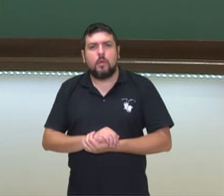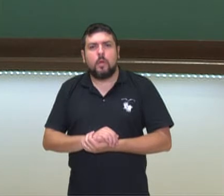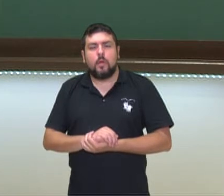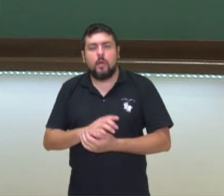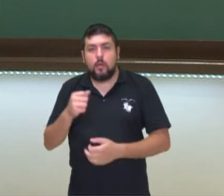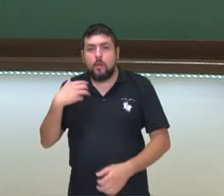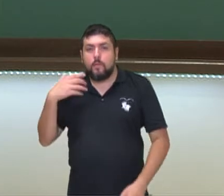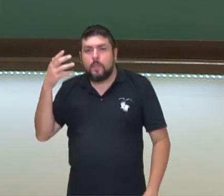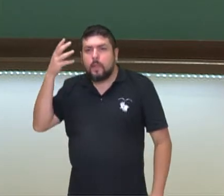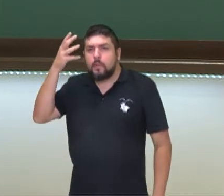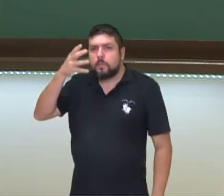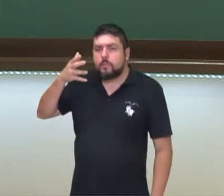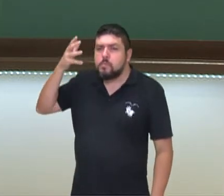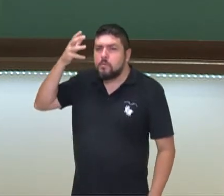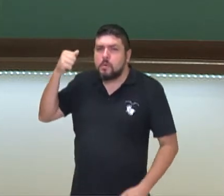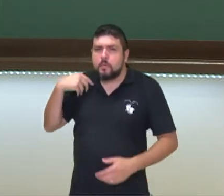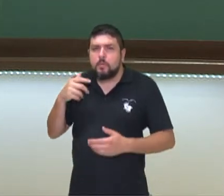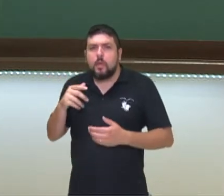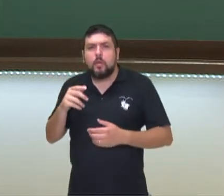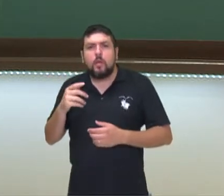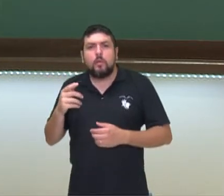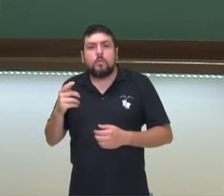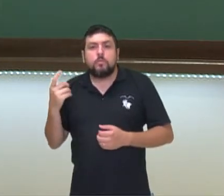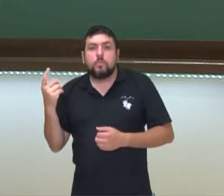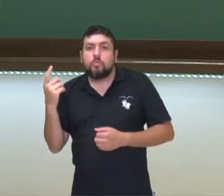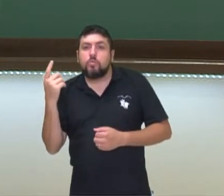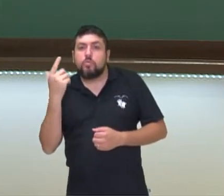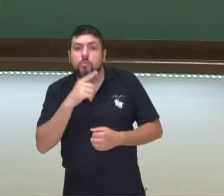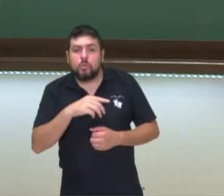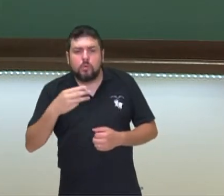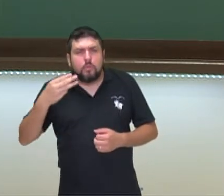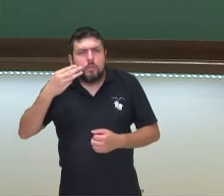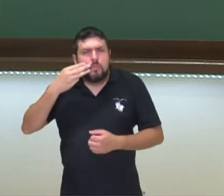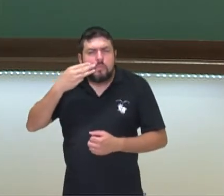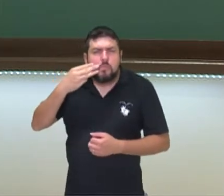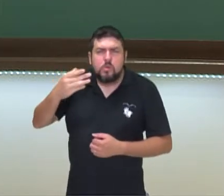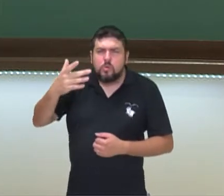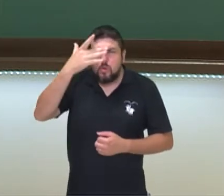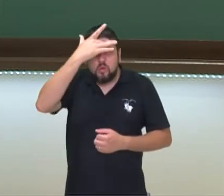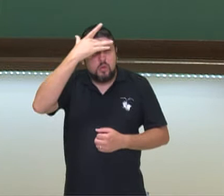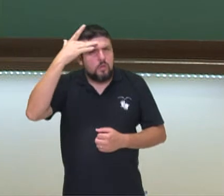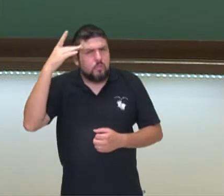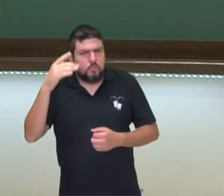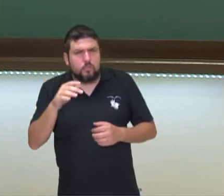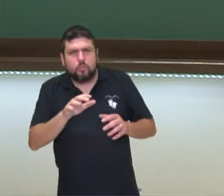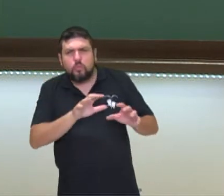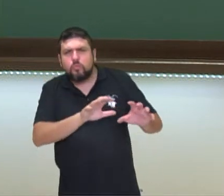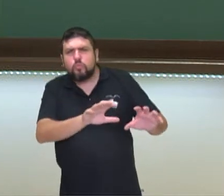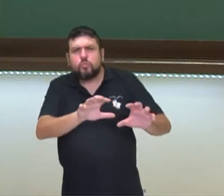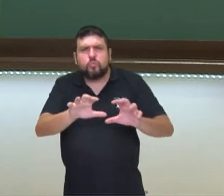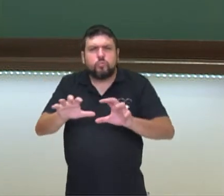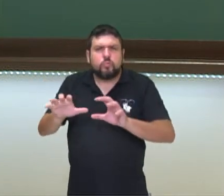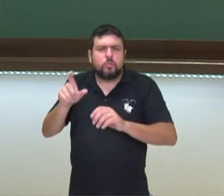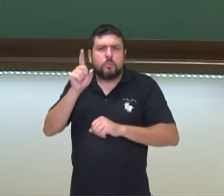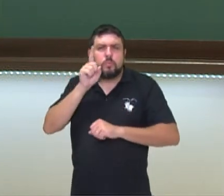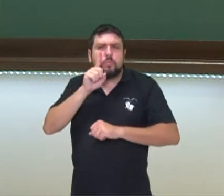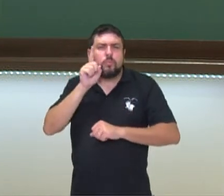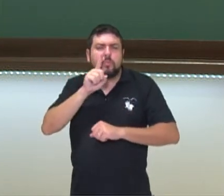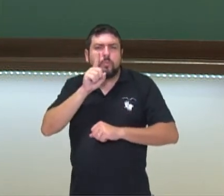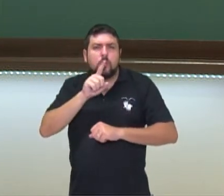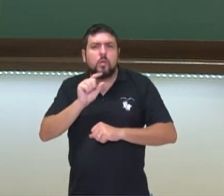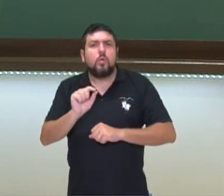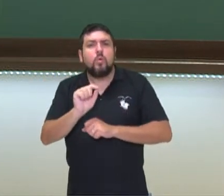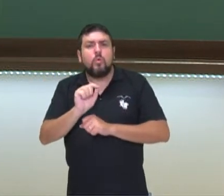ele convenceu milhões de pessoas nos Estados Unidos que, primeiro, todos